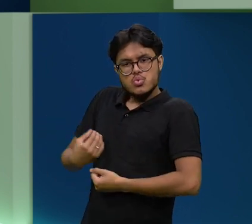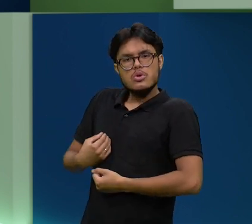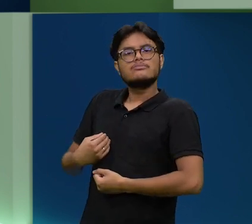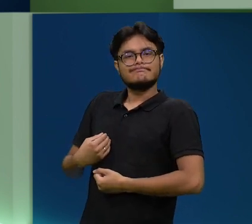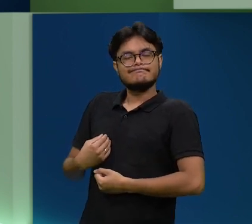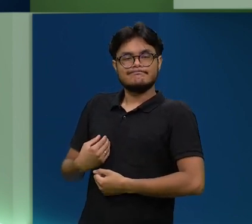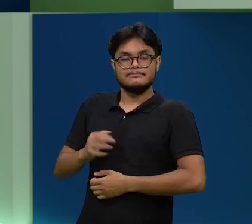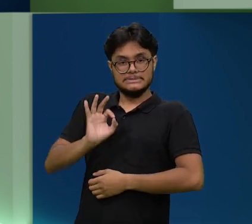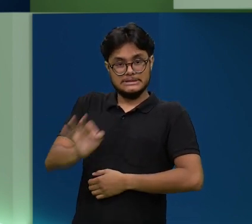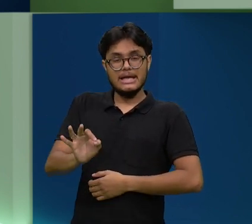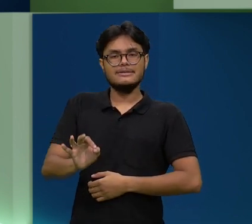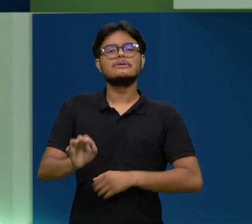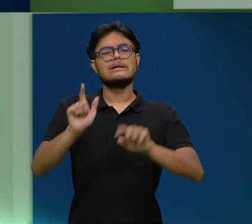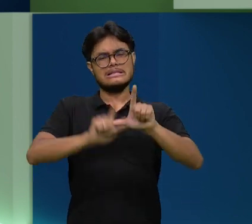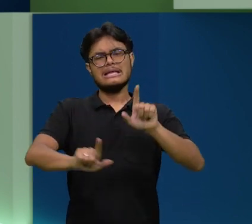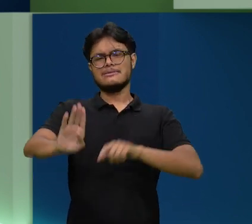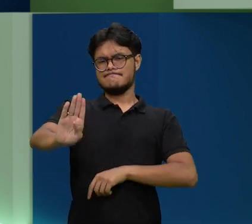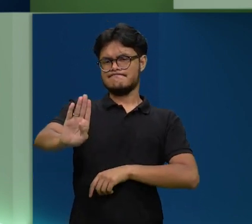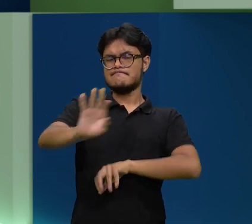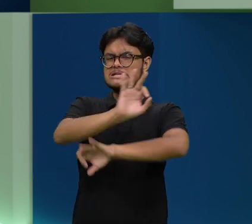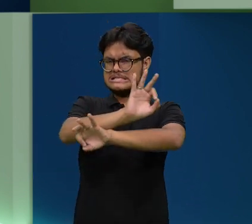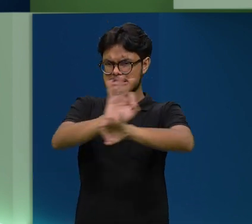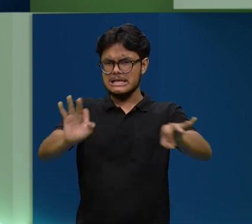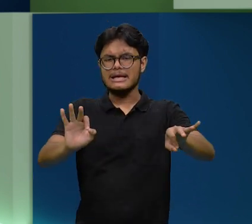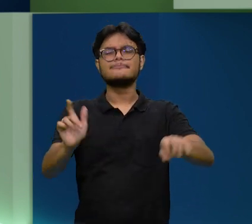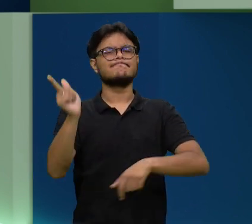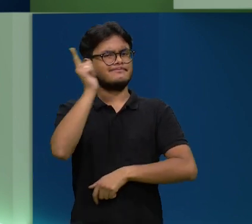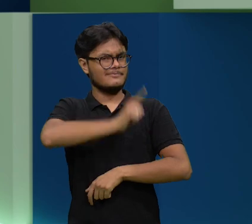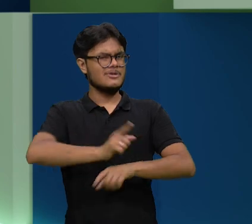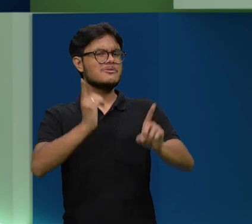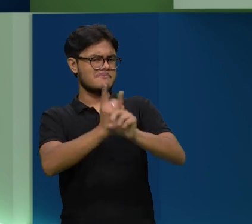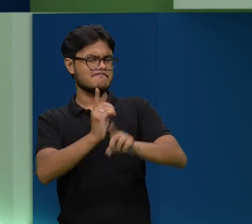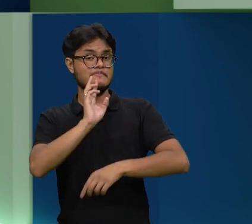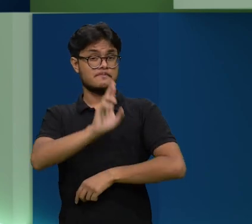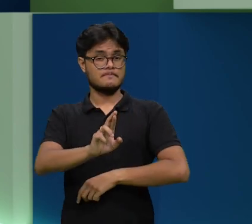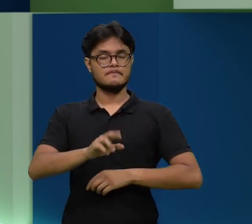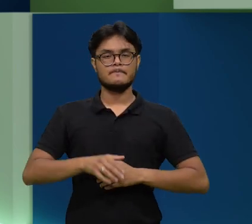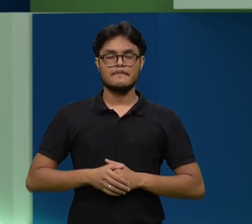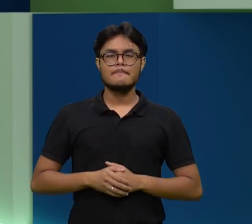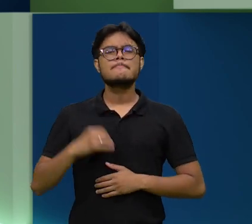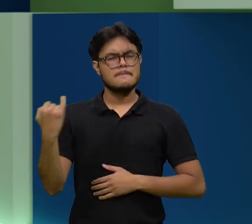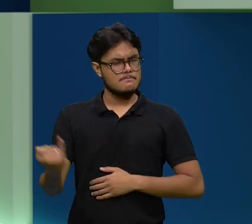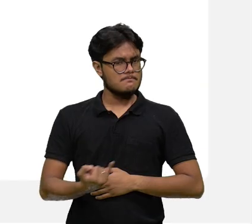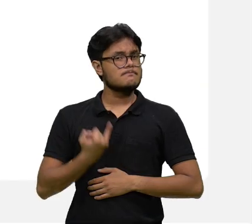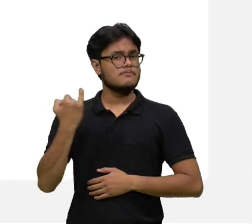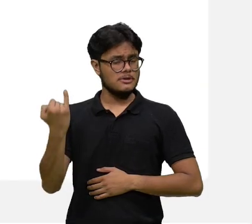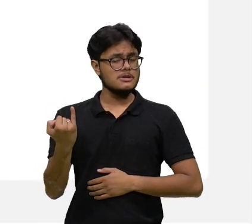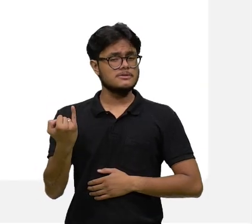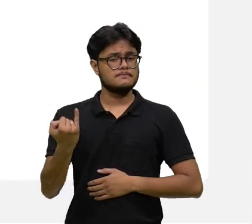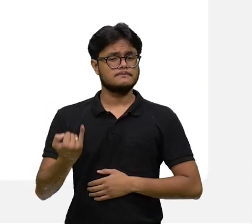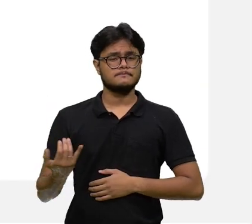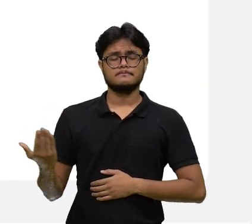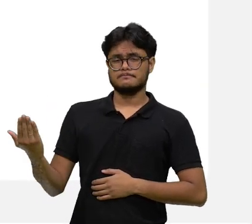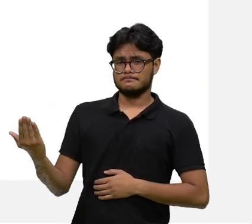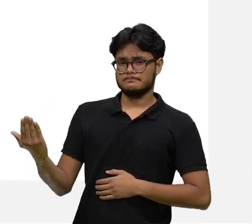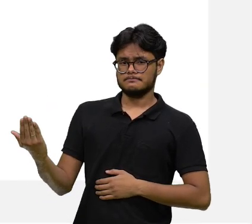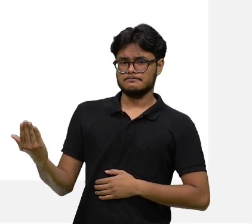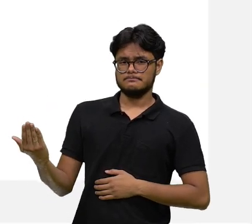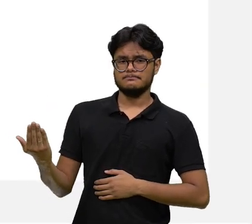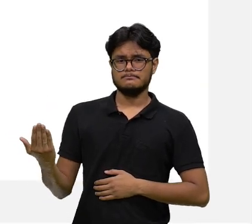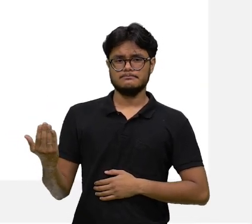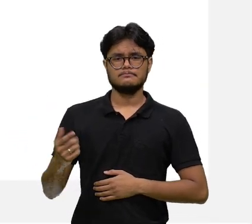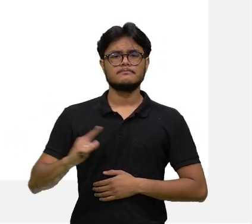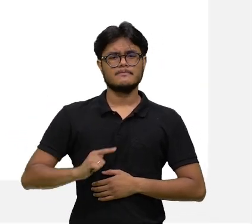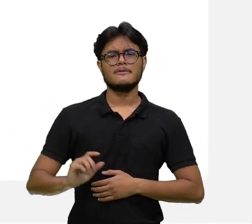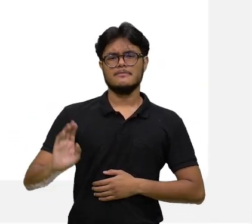aí que nós temos a letra B como resposta nessa questão extremamente importante aí. A resposta é